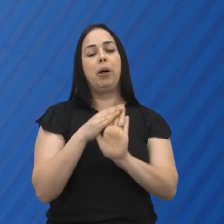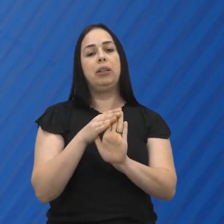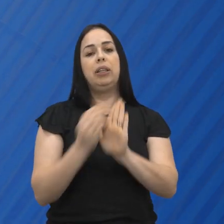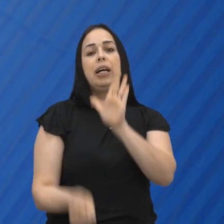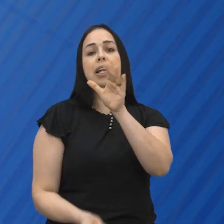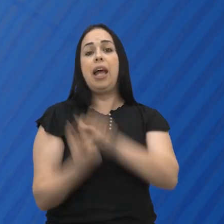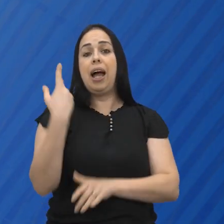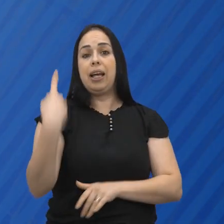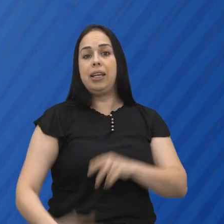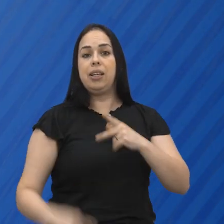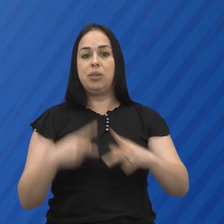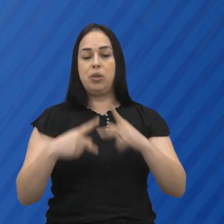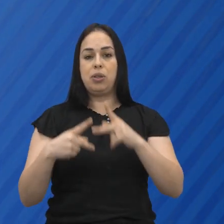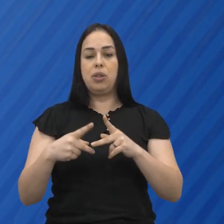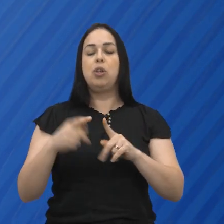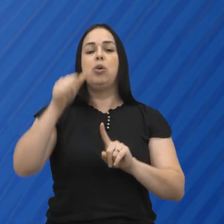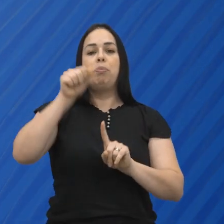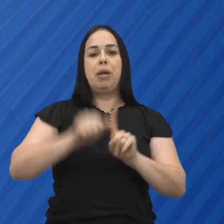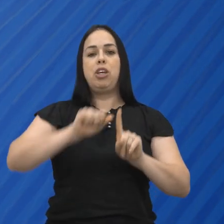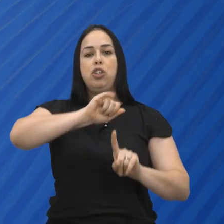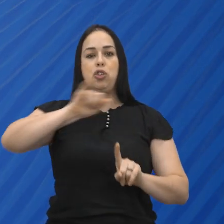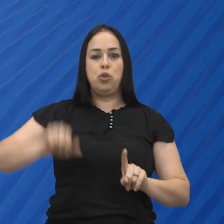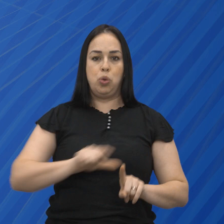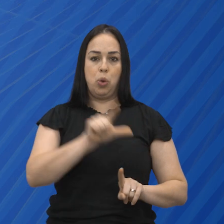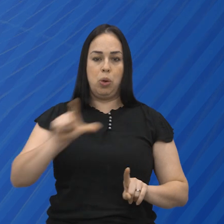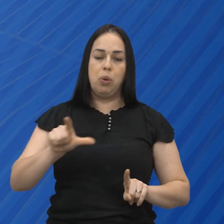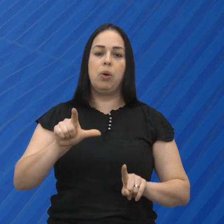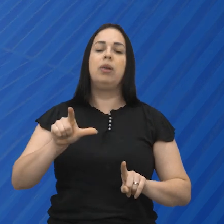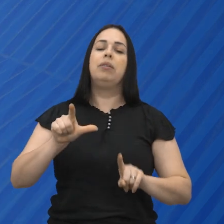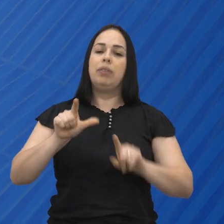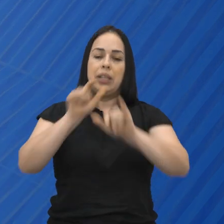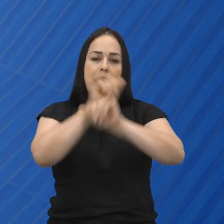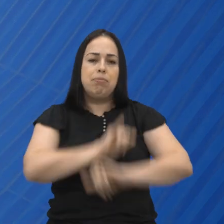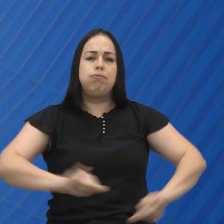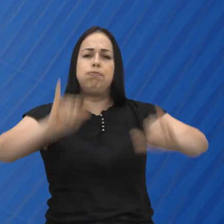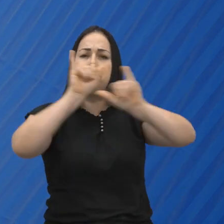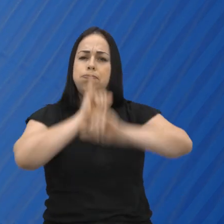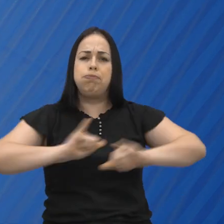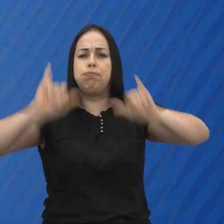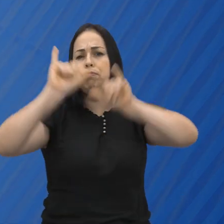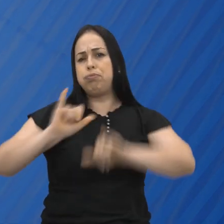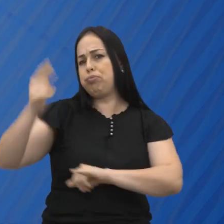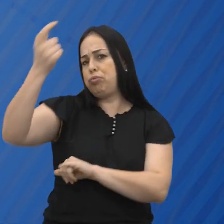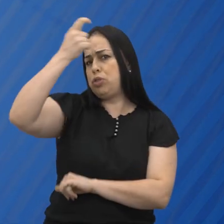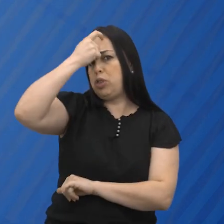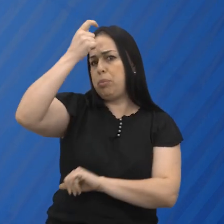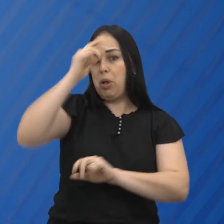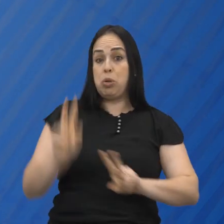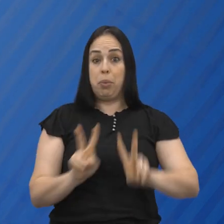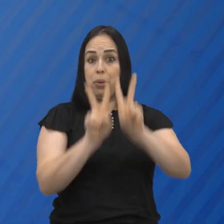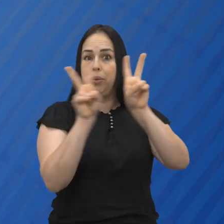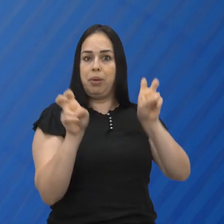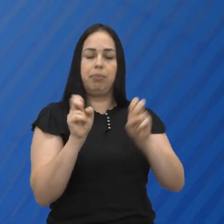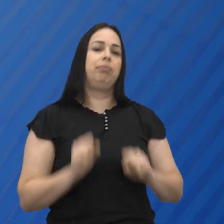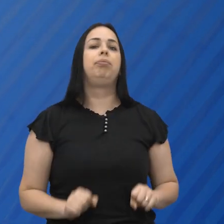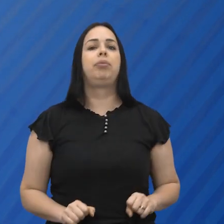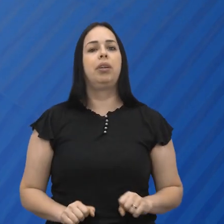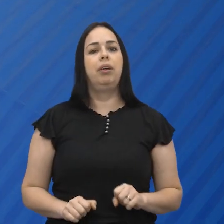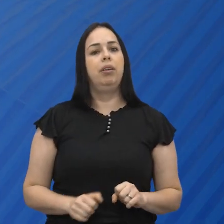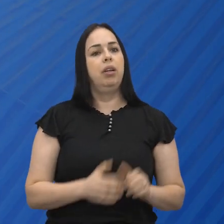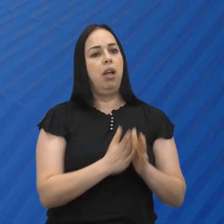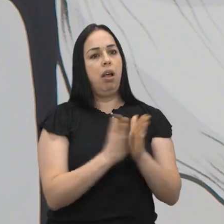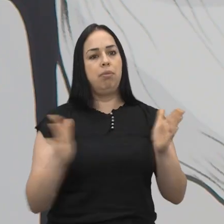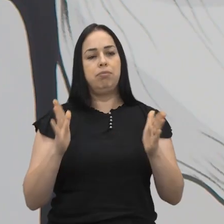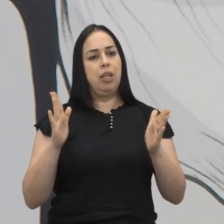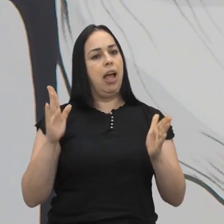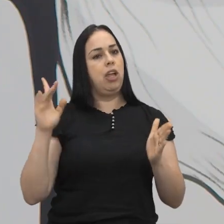proposta também cria em São José o Júlio ambar um mês dedicado a promover campanhas de conscientização sobre o